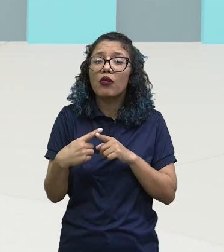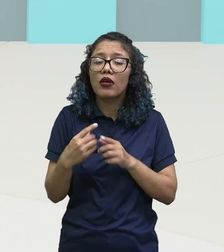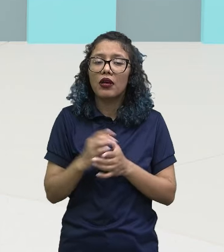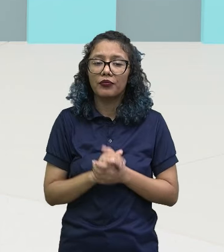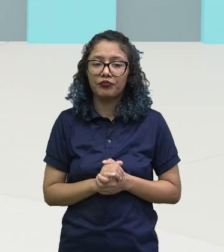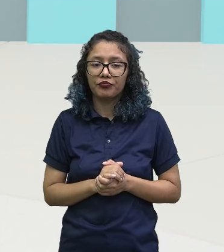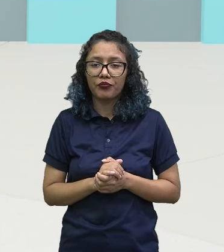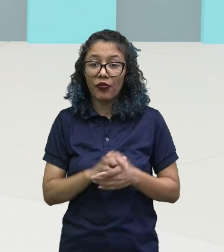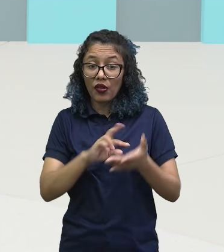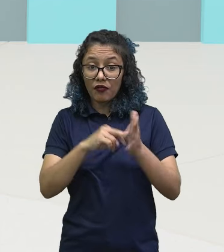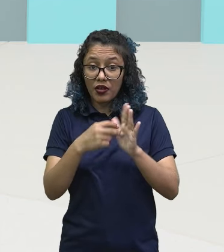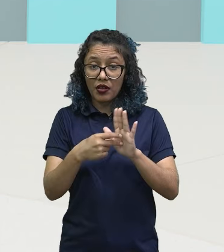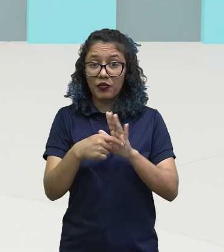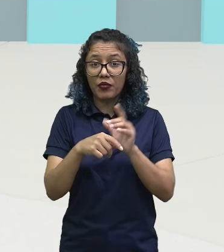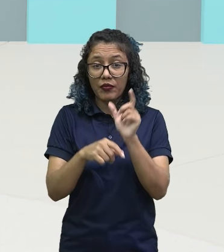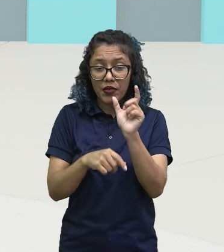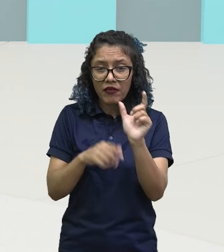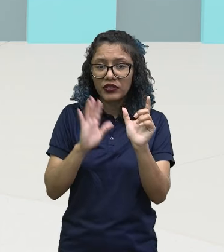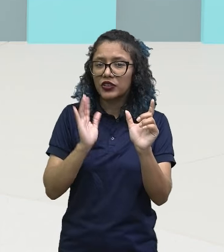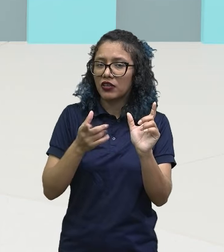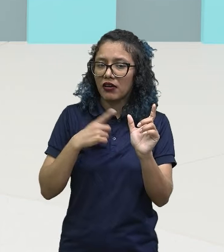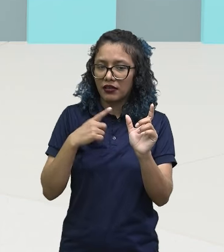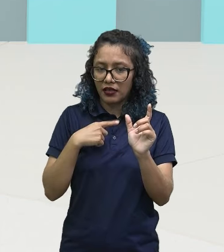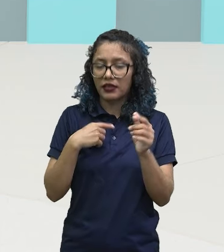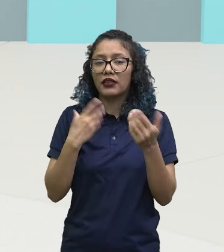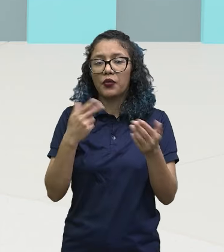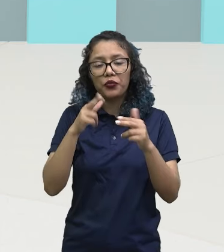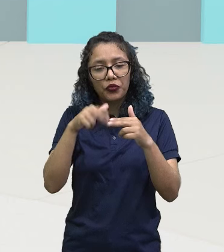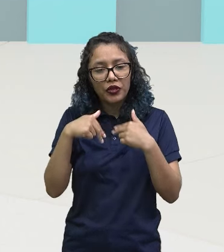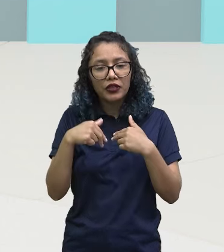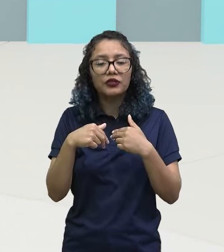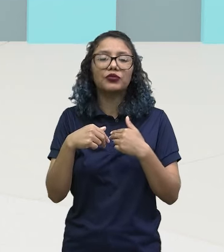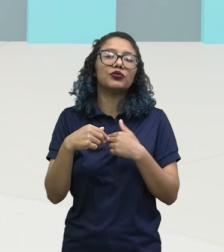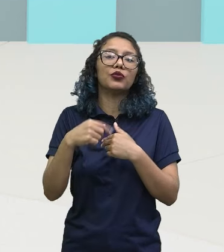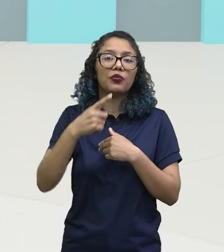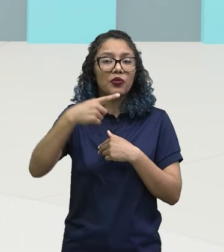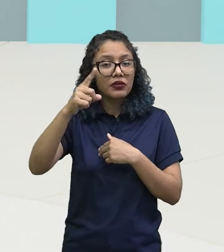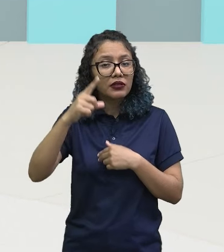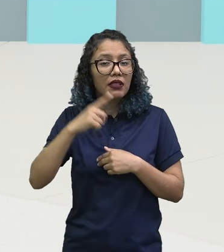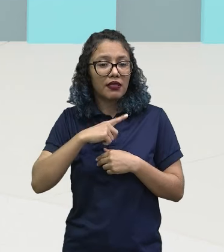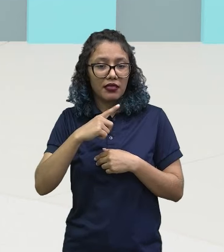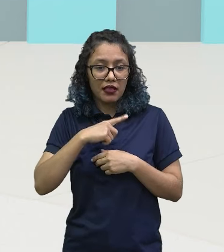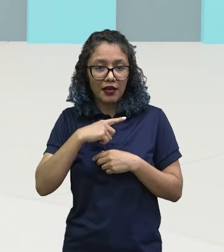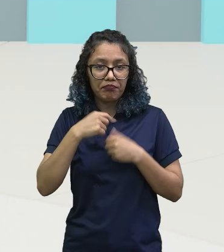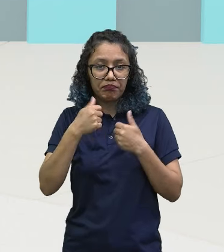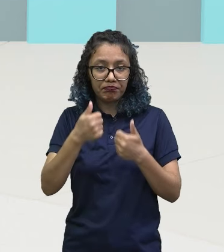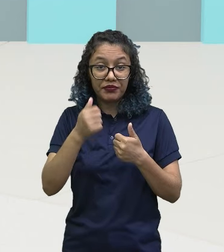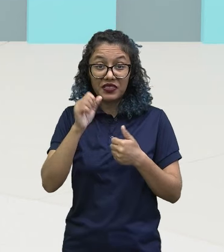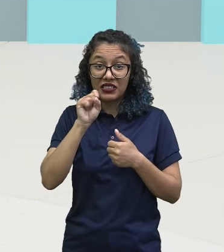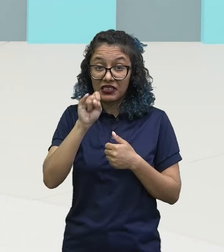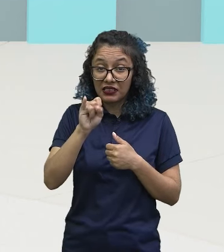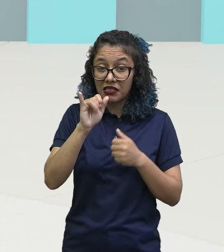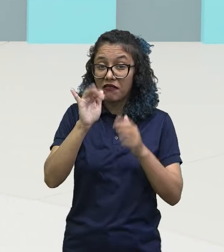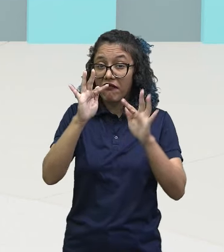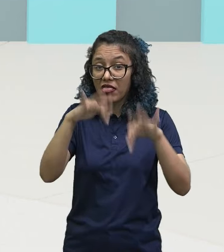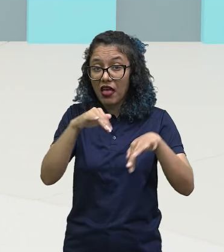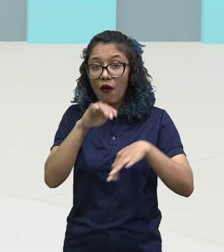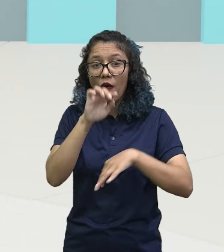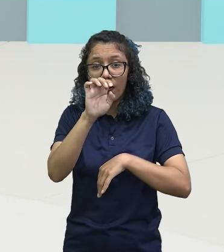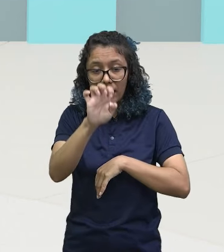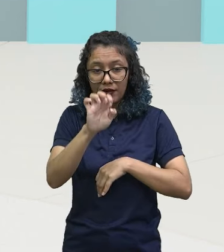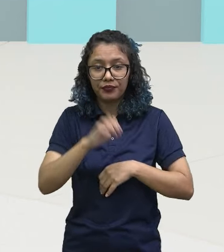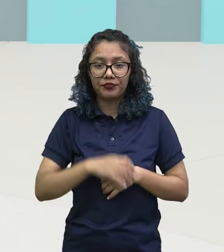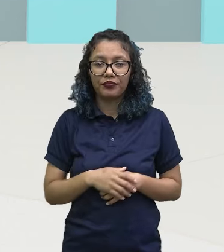a palavra. E aí vai receber acento gráfico quando termina em E, beleza? É isso. Veja aí que eu